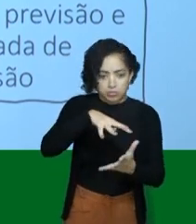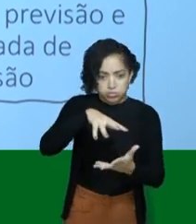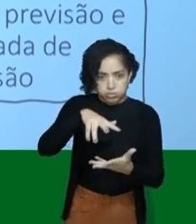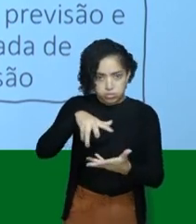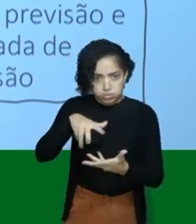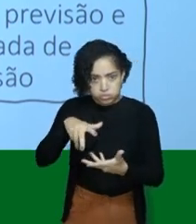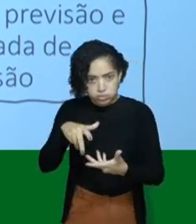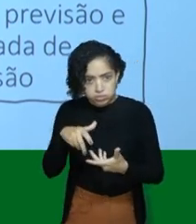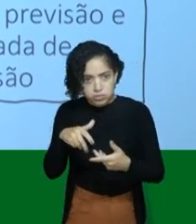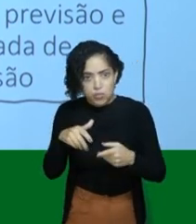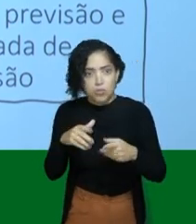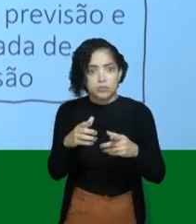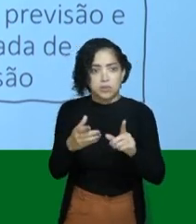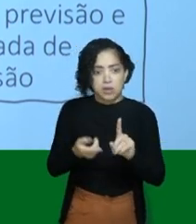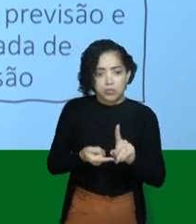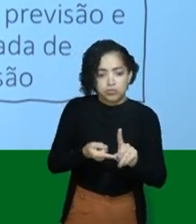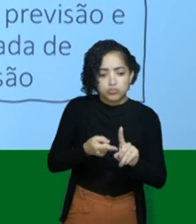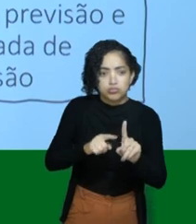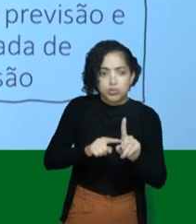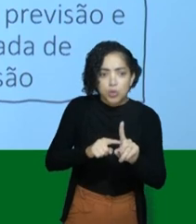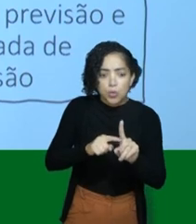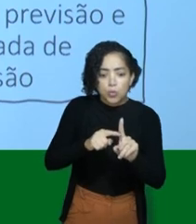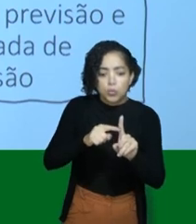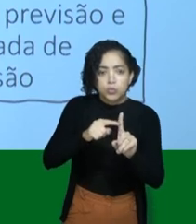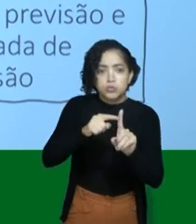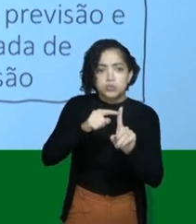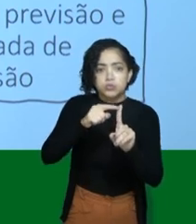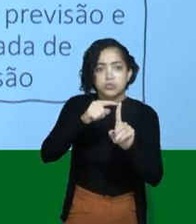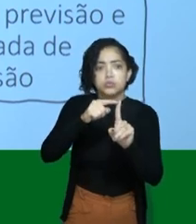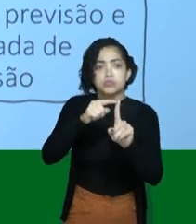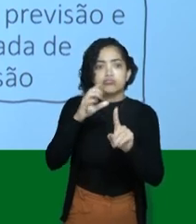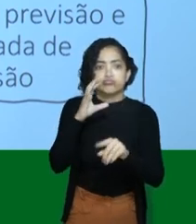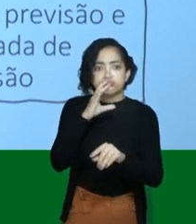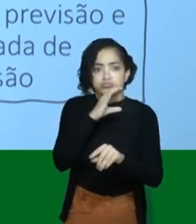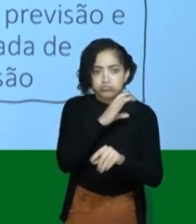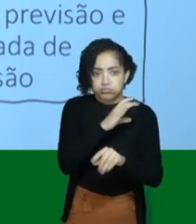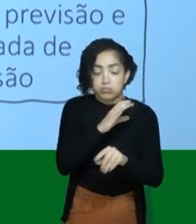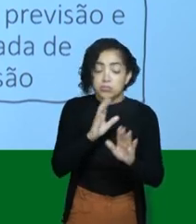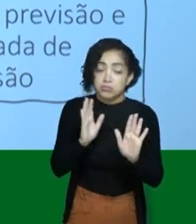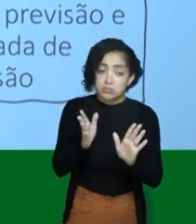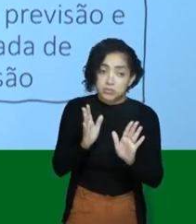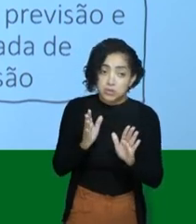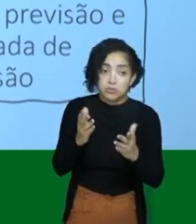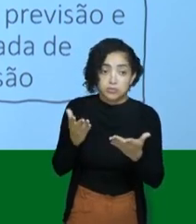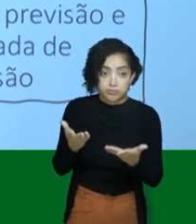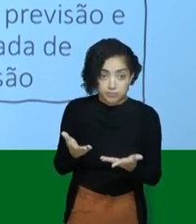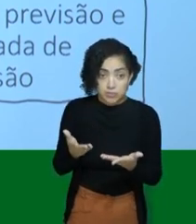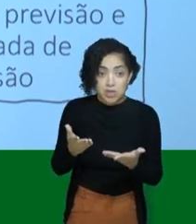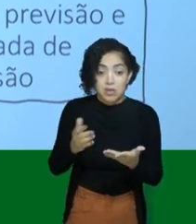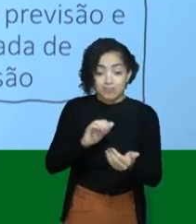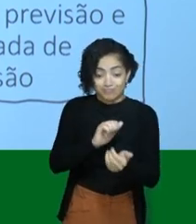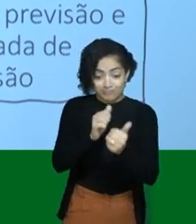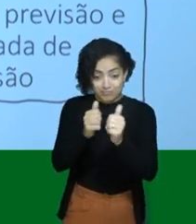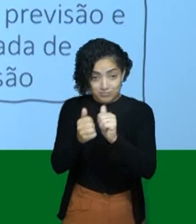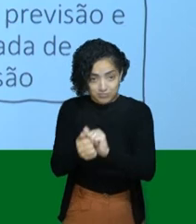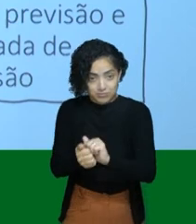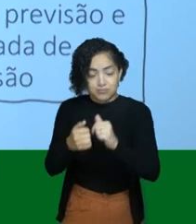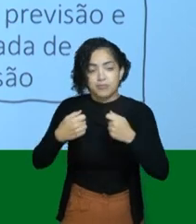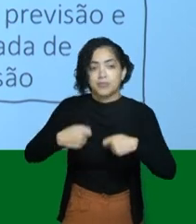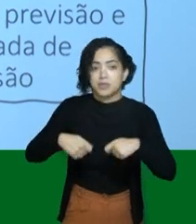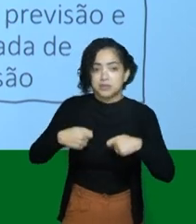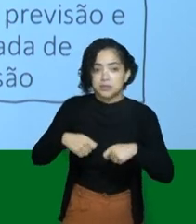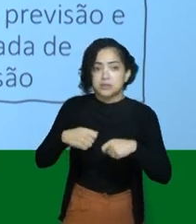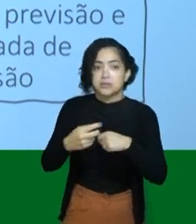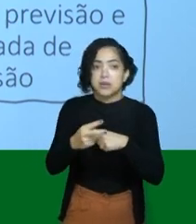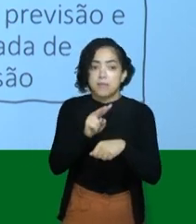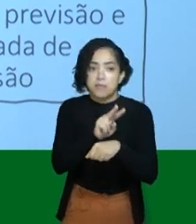gente quer diminuí-lo, né, no futuro, mas ele já está em curso. Então, os extremos já estão aí, então, para isso, a gente vai ter que se adaptar. Então, a gente